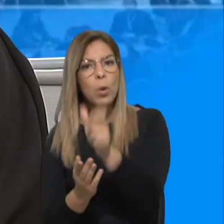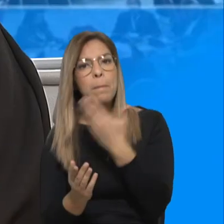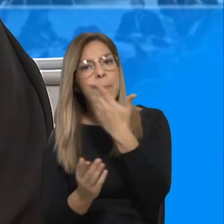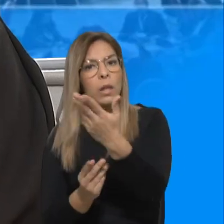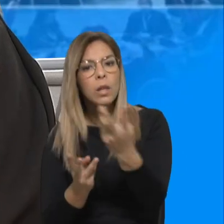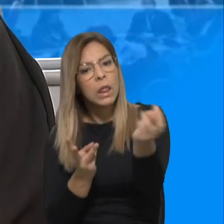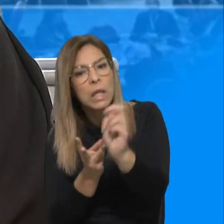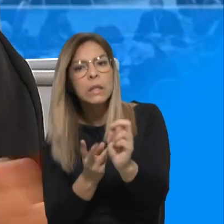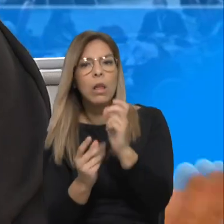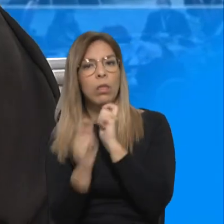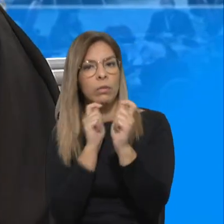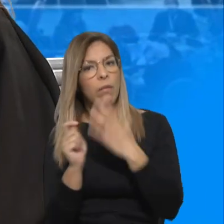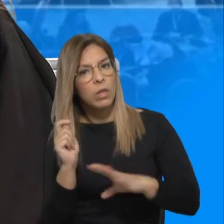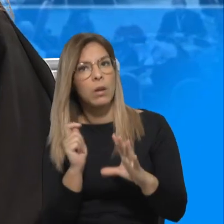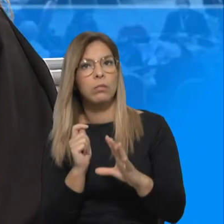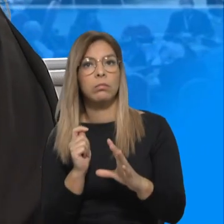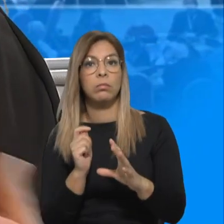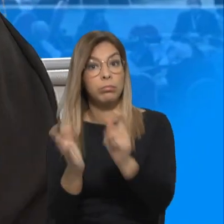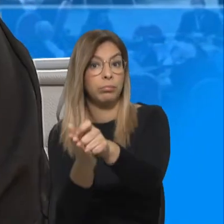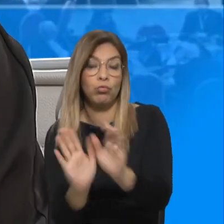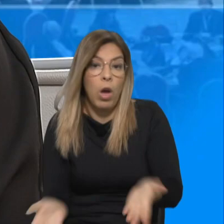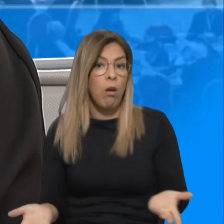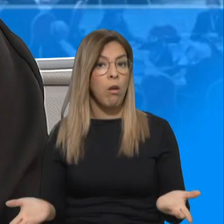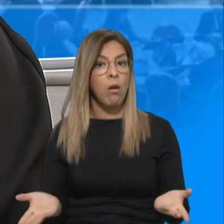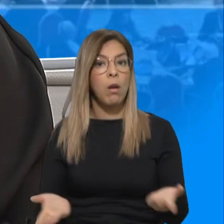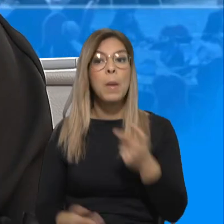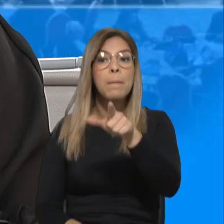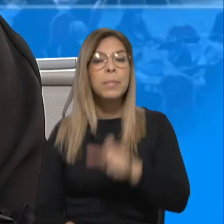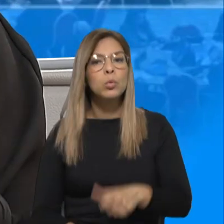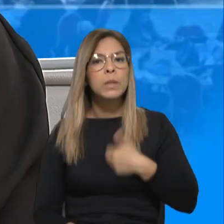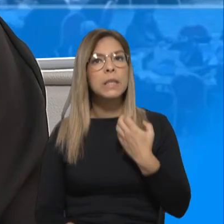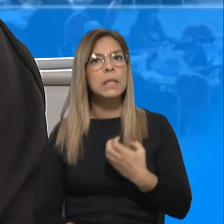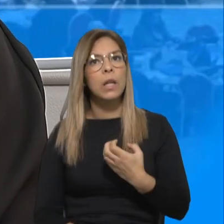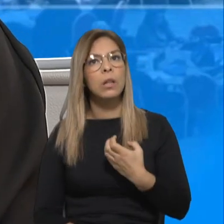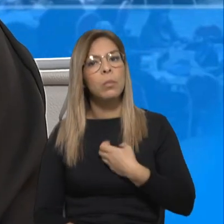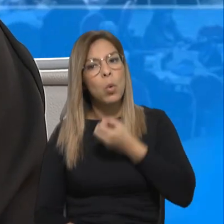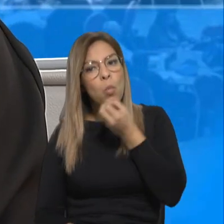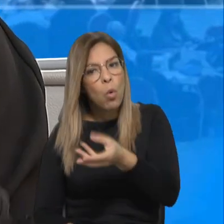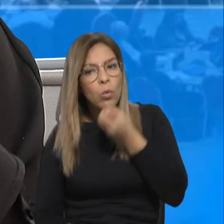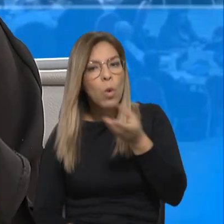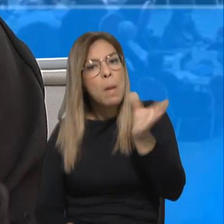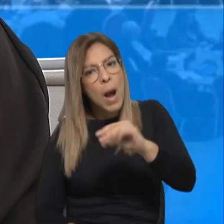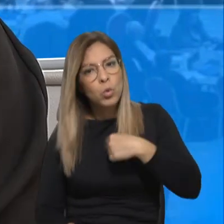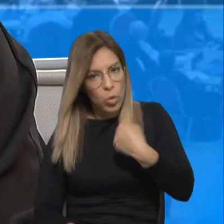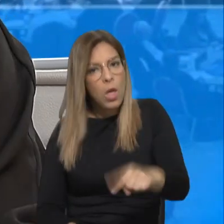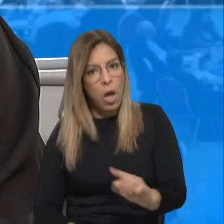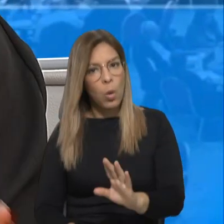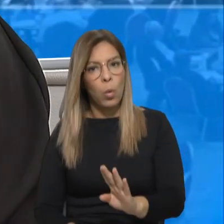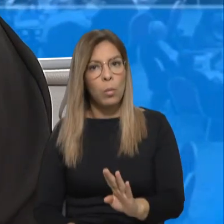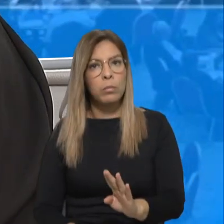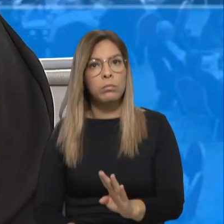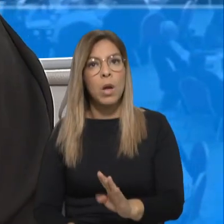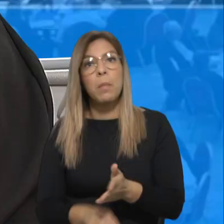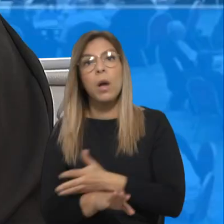3ª entrevista. Já está agendada. O que a pessoa diz é, eu acho que ainda tenho mais coisas para contar. A Comissão de Instrução tinha dado